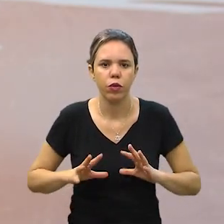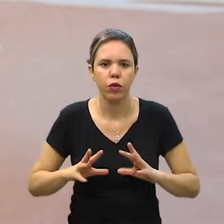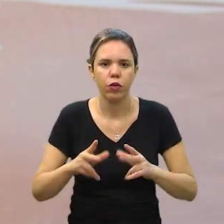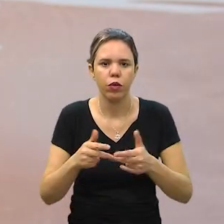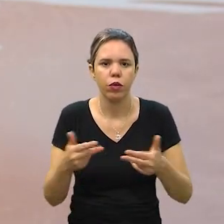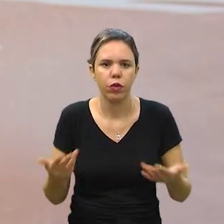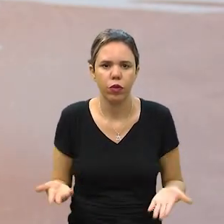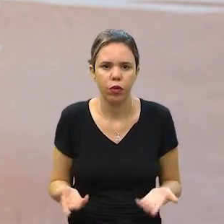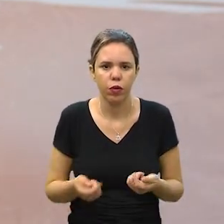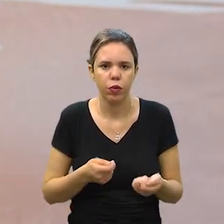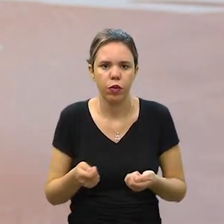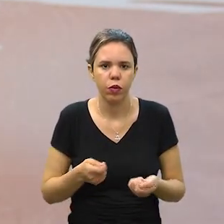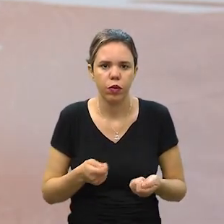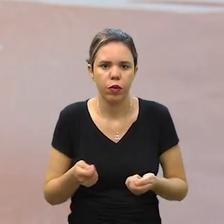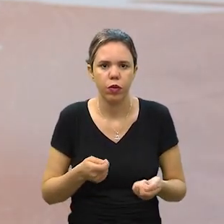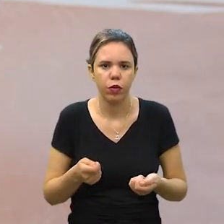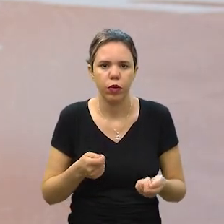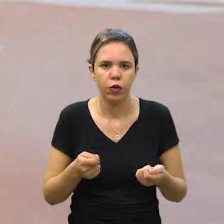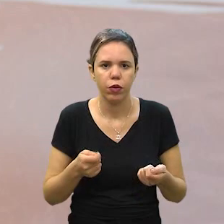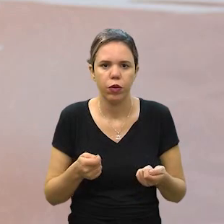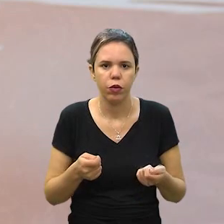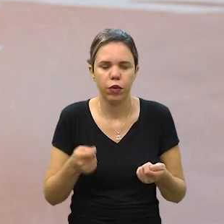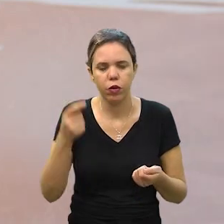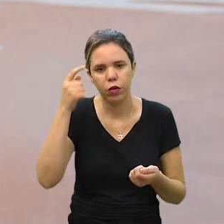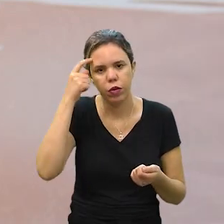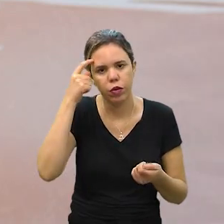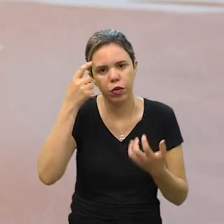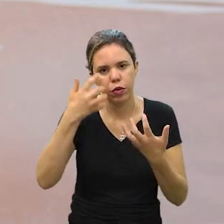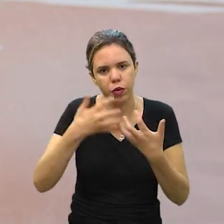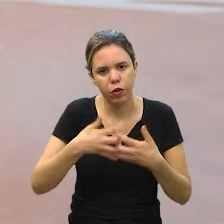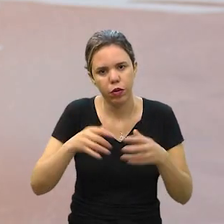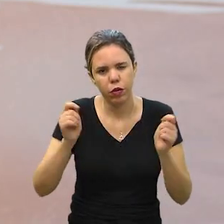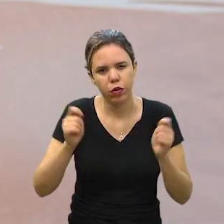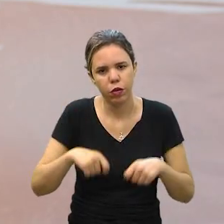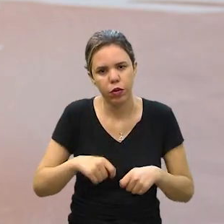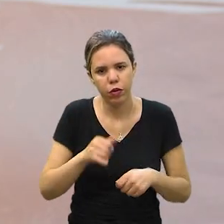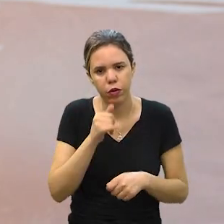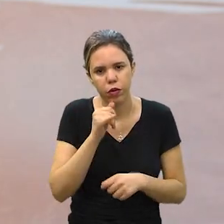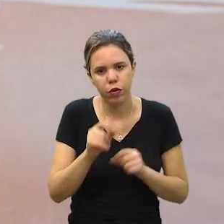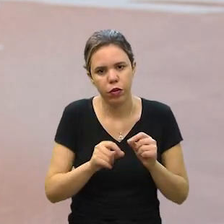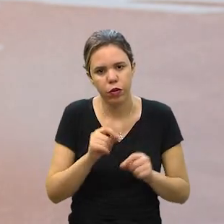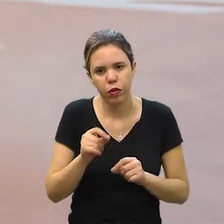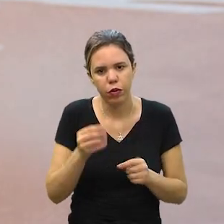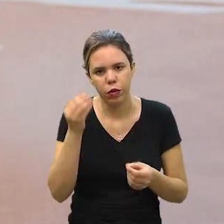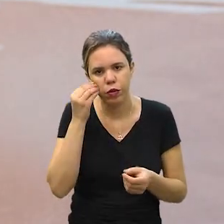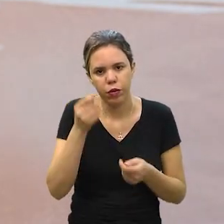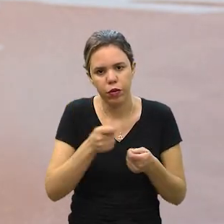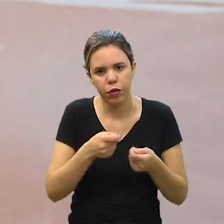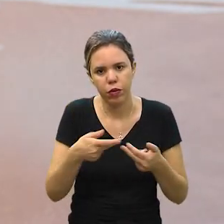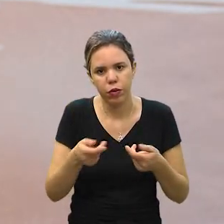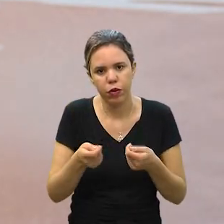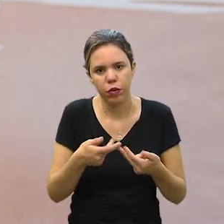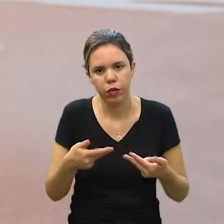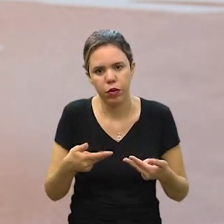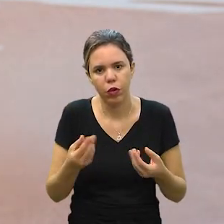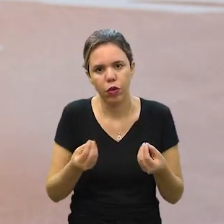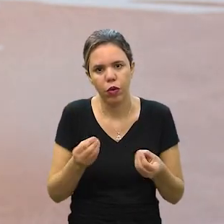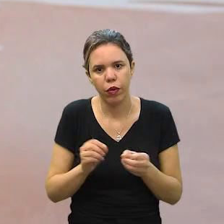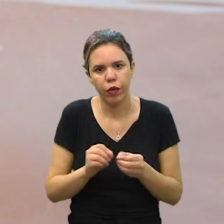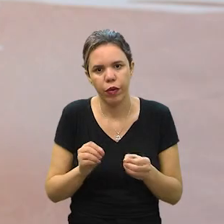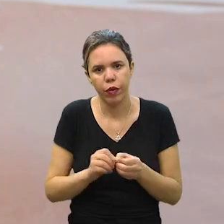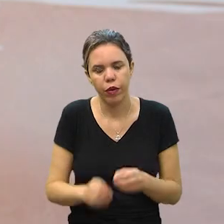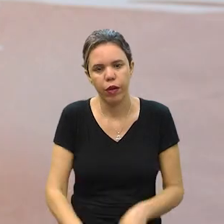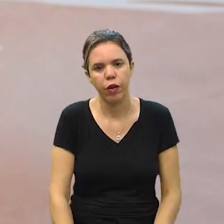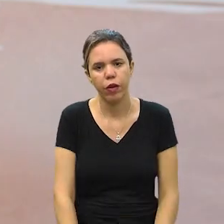toda essa situação, controlar os nossos pensamentos? É possível, assim, tentar manter o equilíbrio? Como